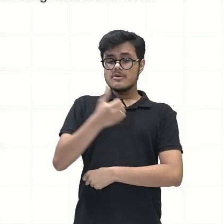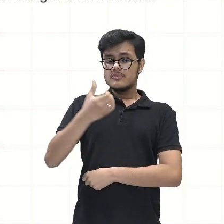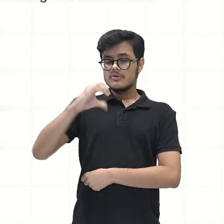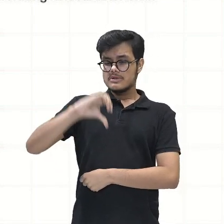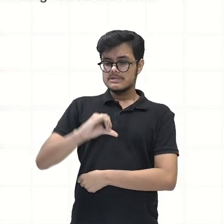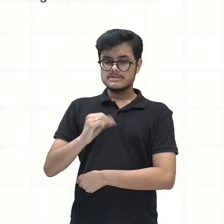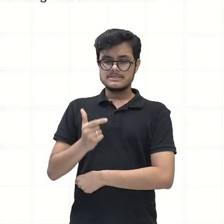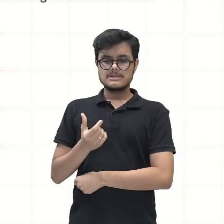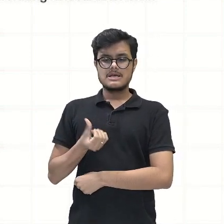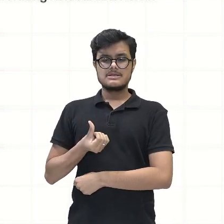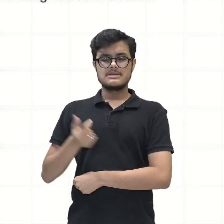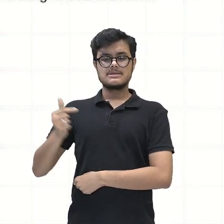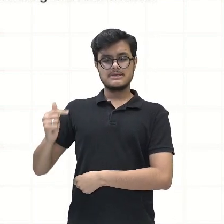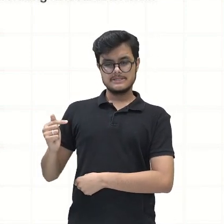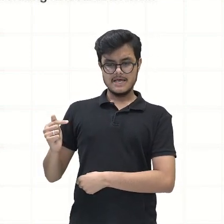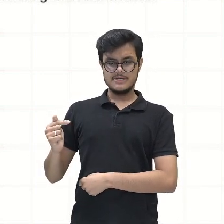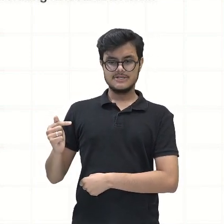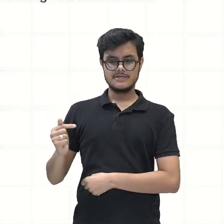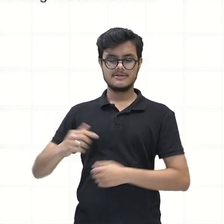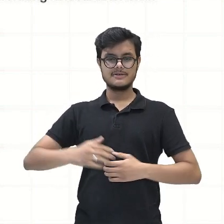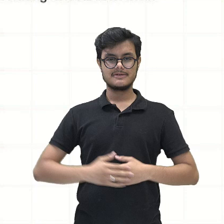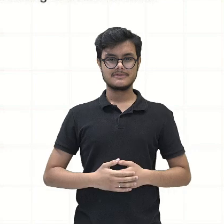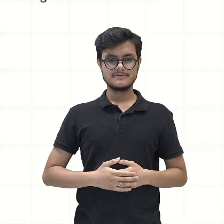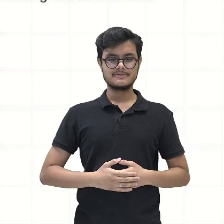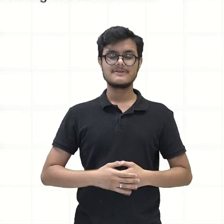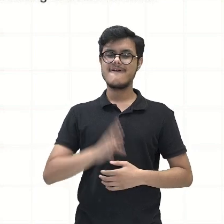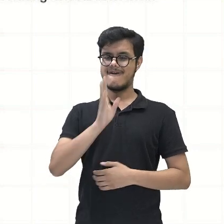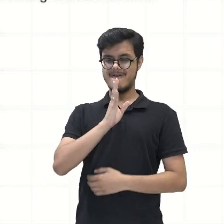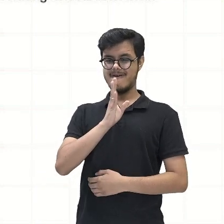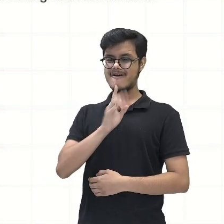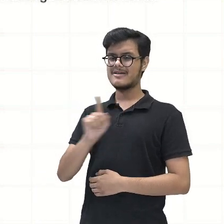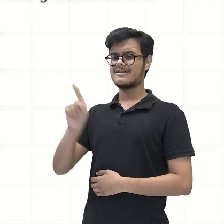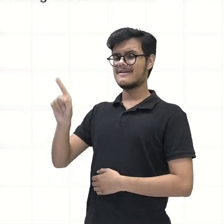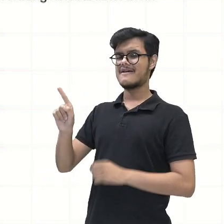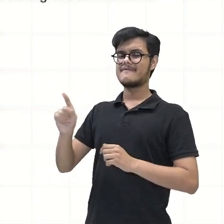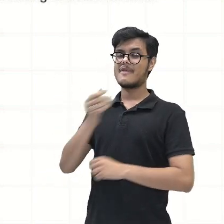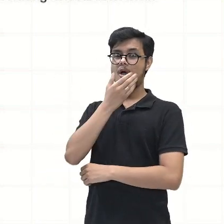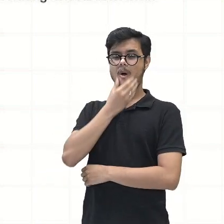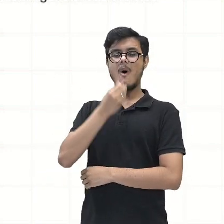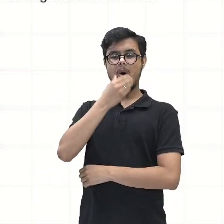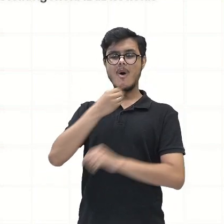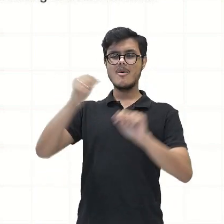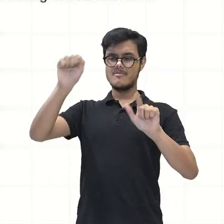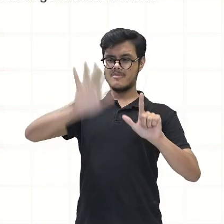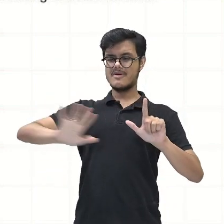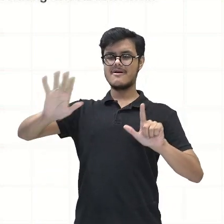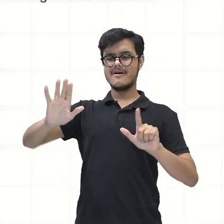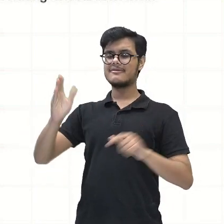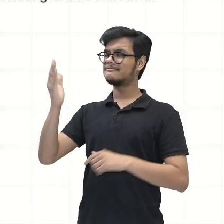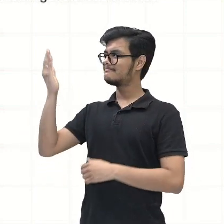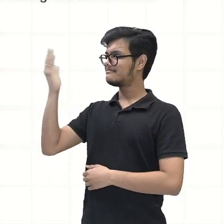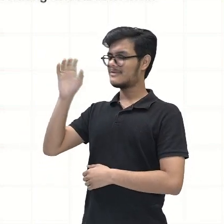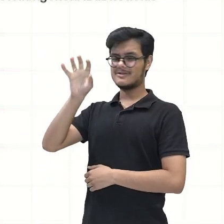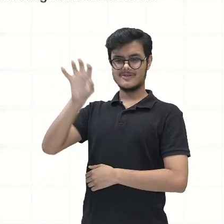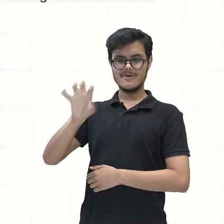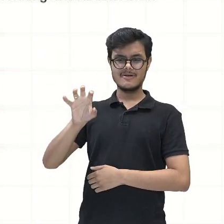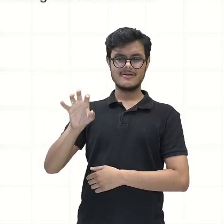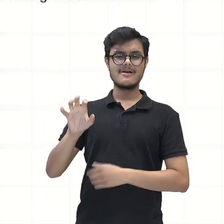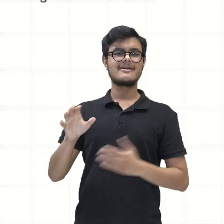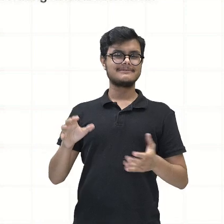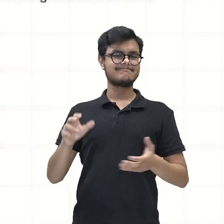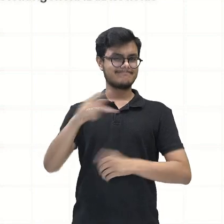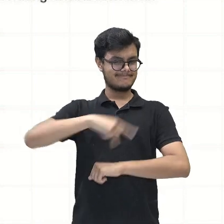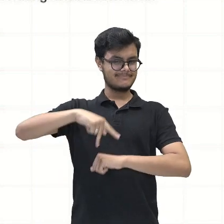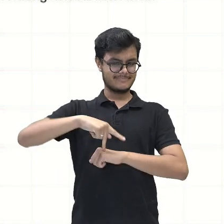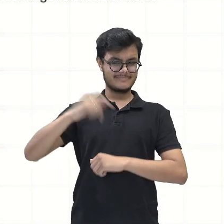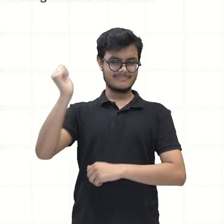1967. Então, vocês vão ouvir falar bastante sobre esse geógrafo com relação à regionalização do nosso país,